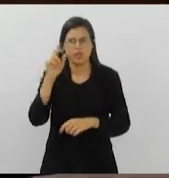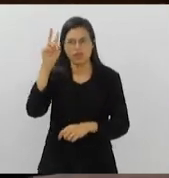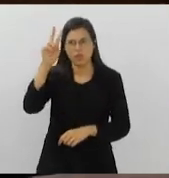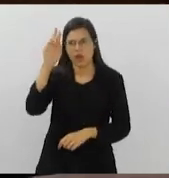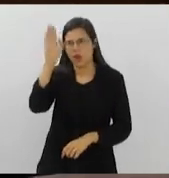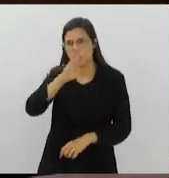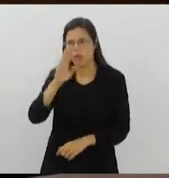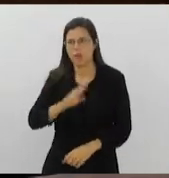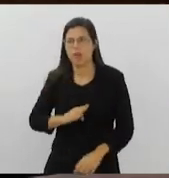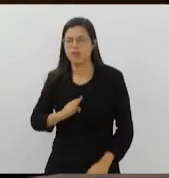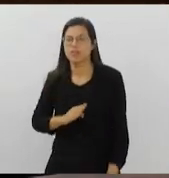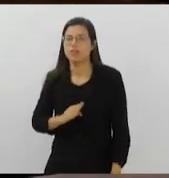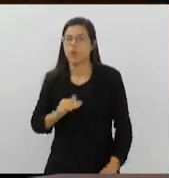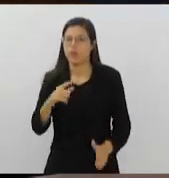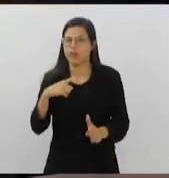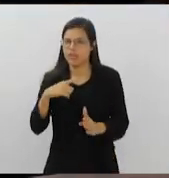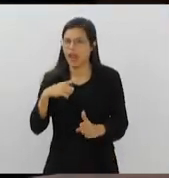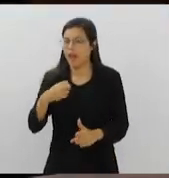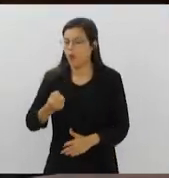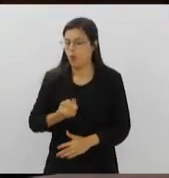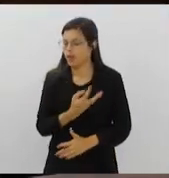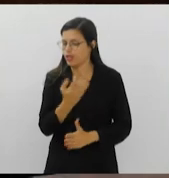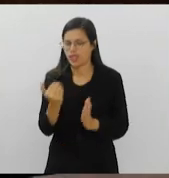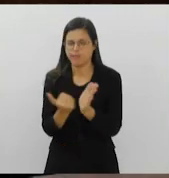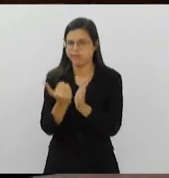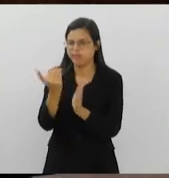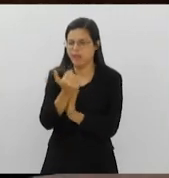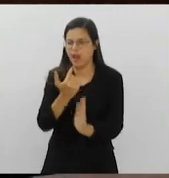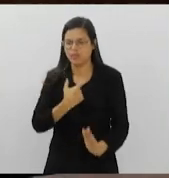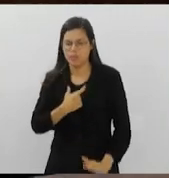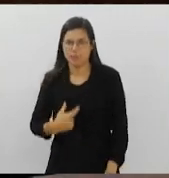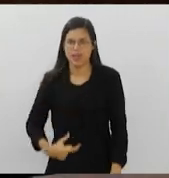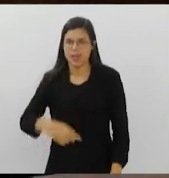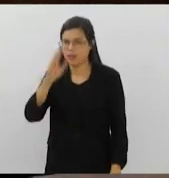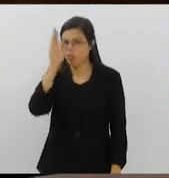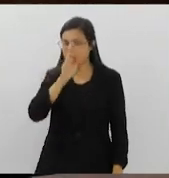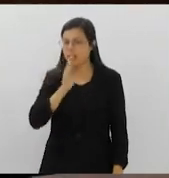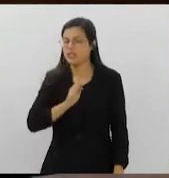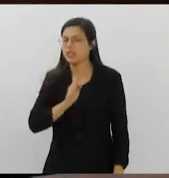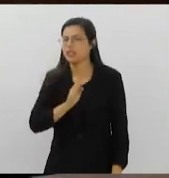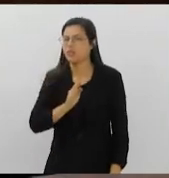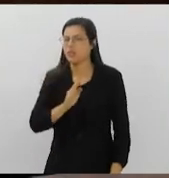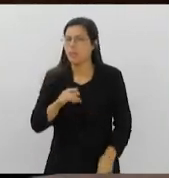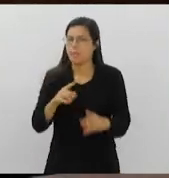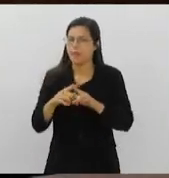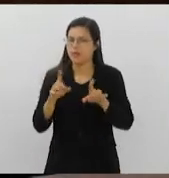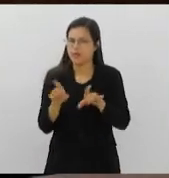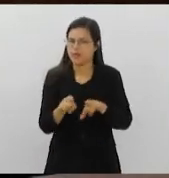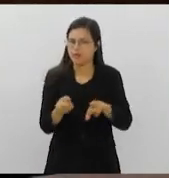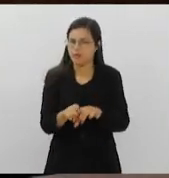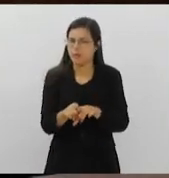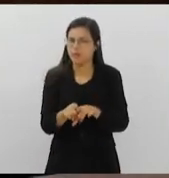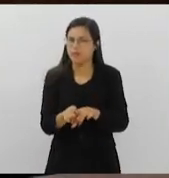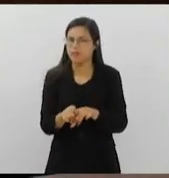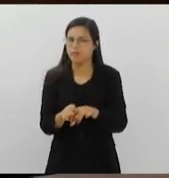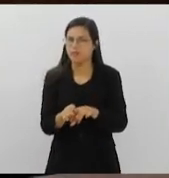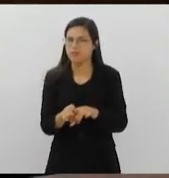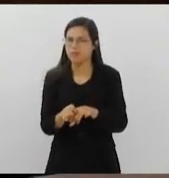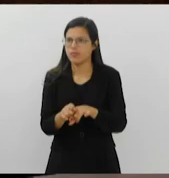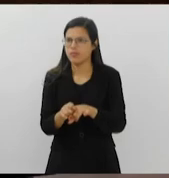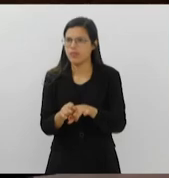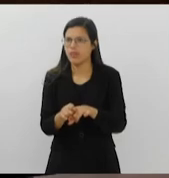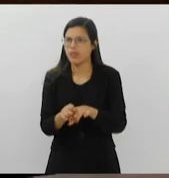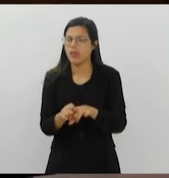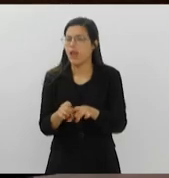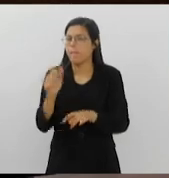maior medalhista do Brasil, da história do Brasil, como também reconhecer também a situação